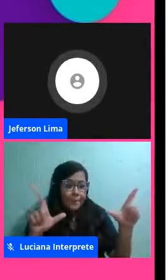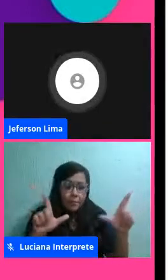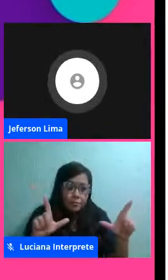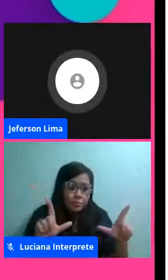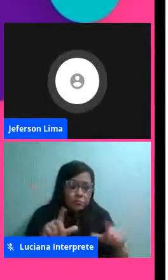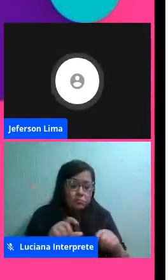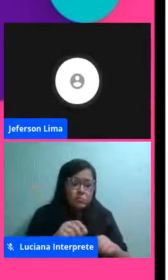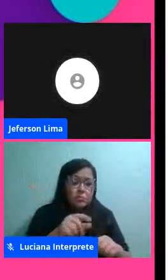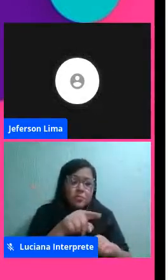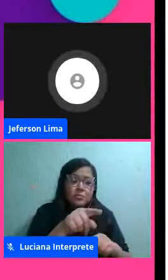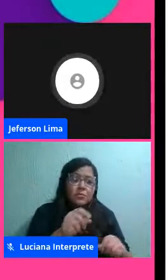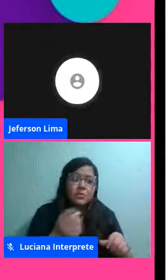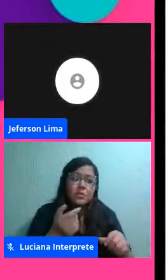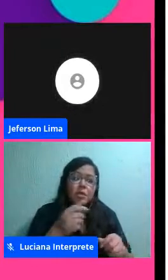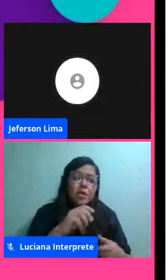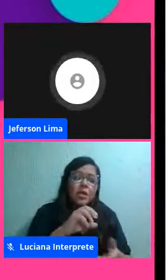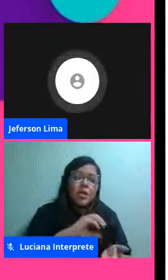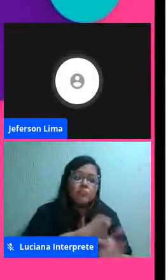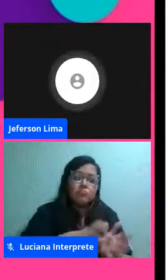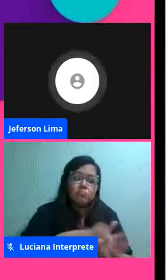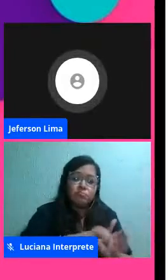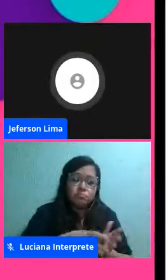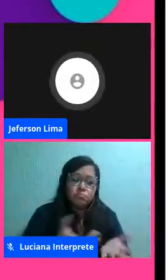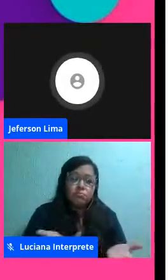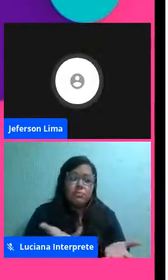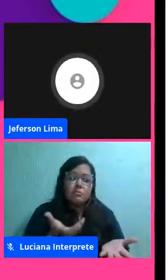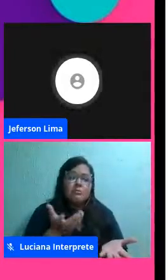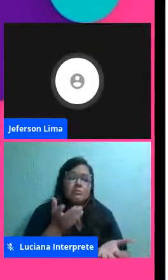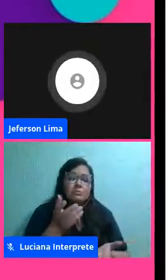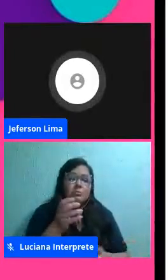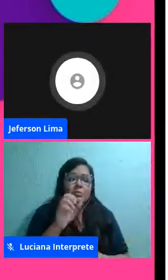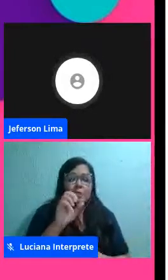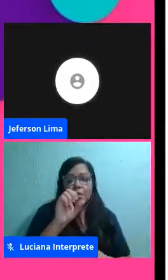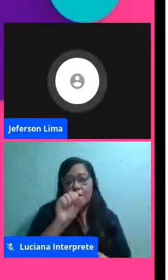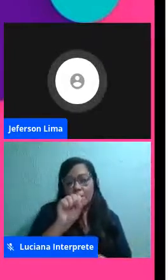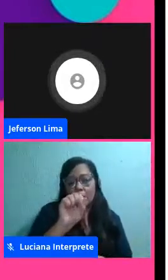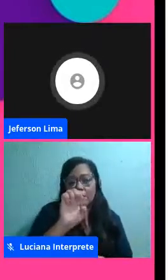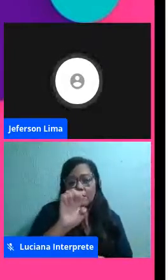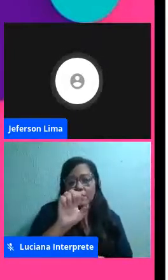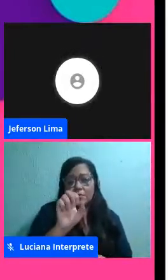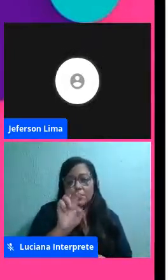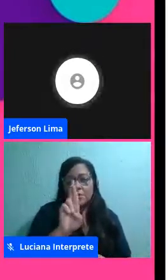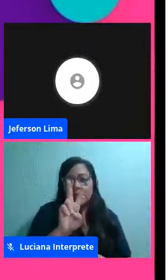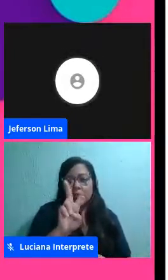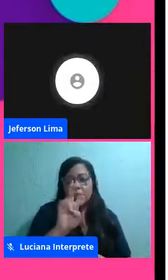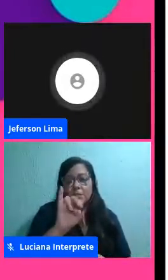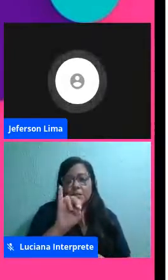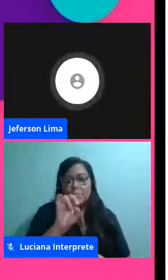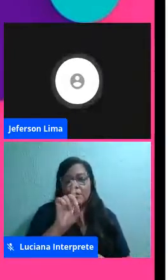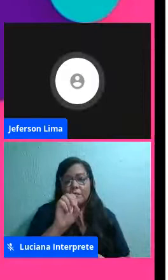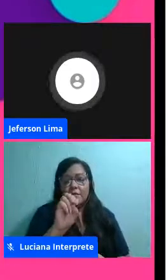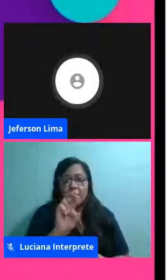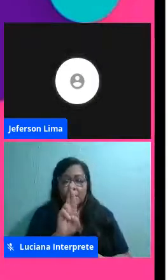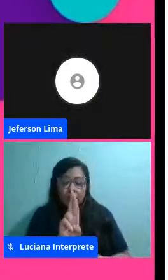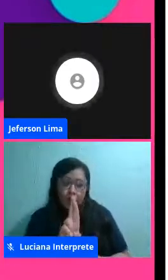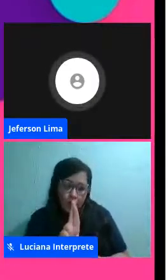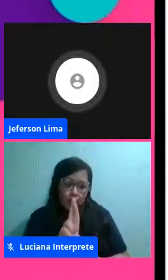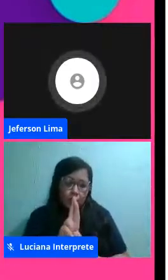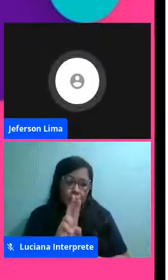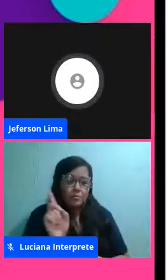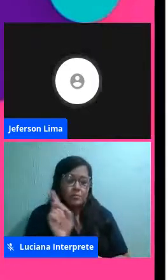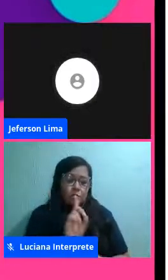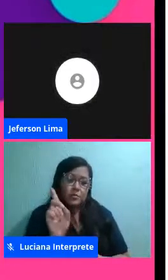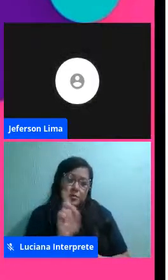precisar, sabe, tá lidando aí com questões de segurança, de Docker, etc. Não, a gente só vai precisar